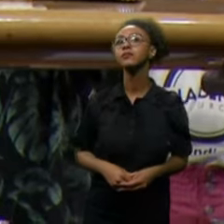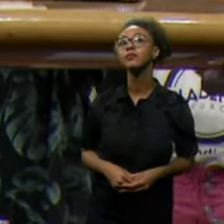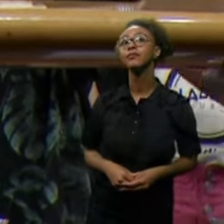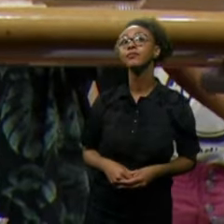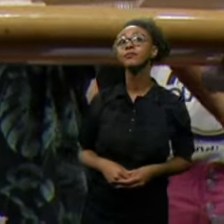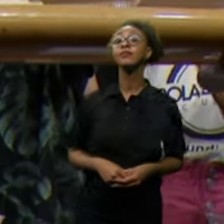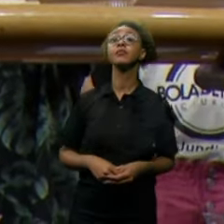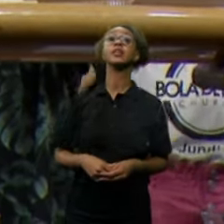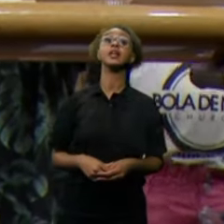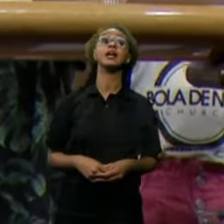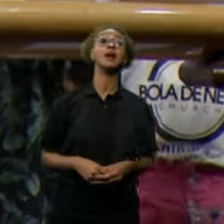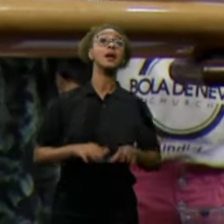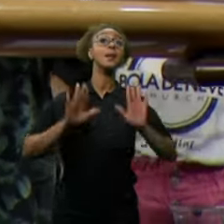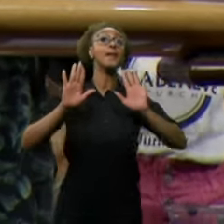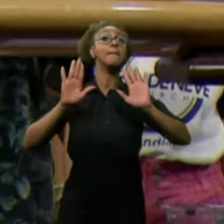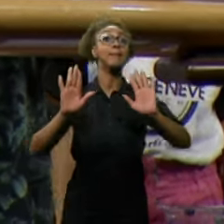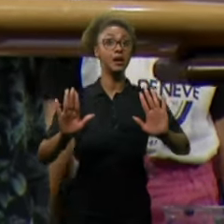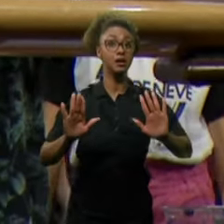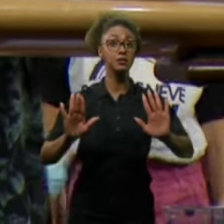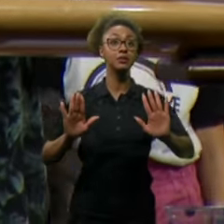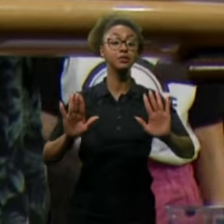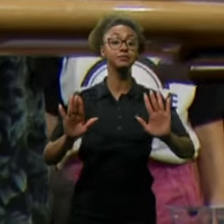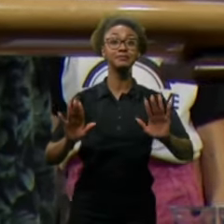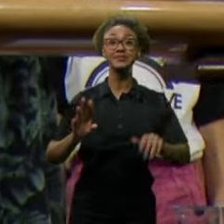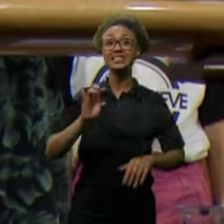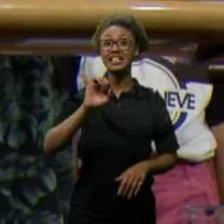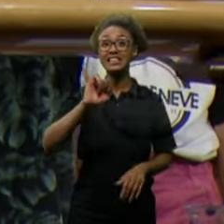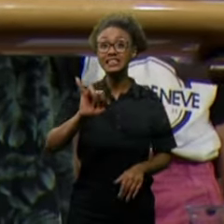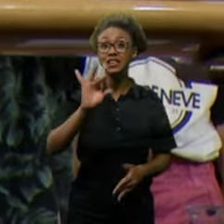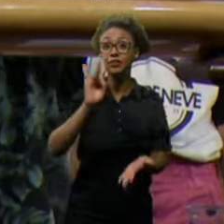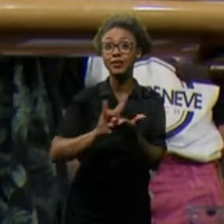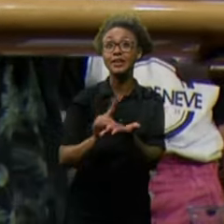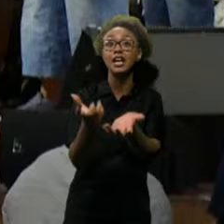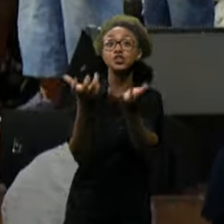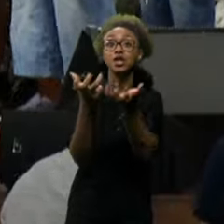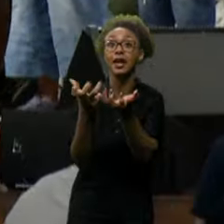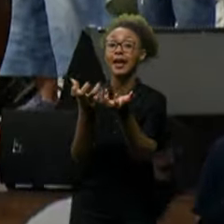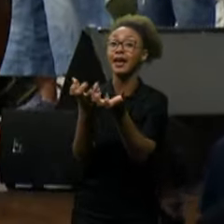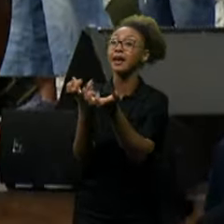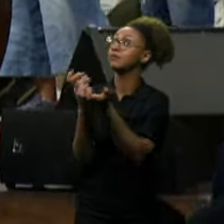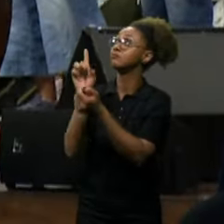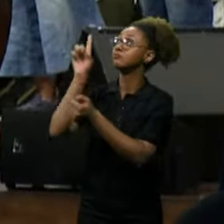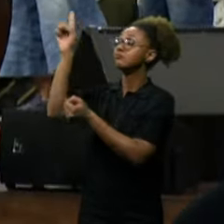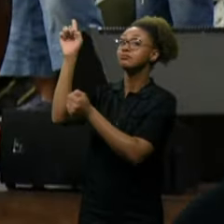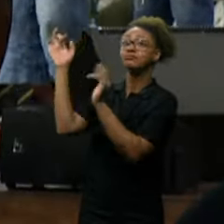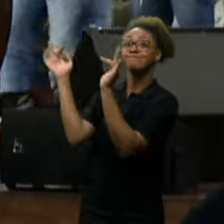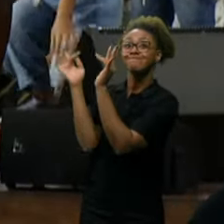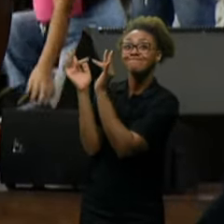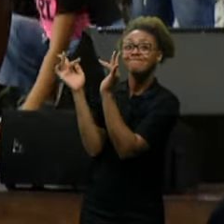isso é só para quem quiser estreitar relacionamento